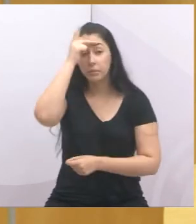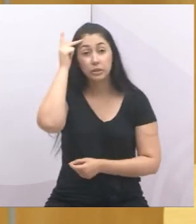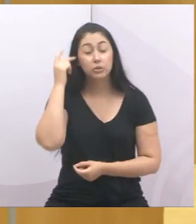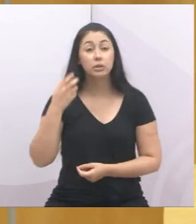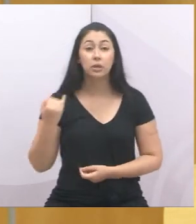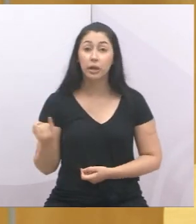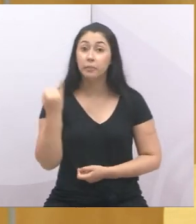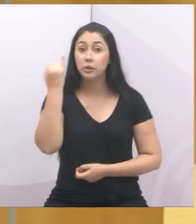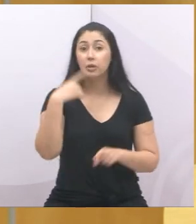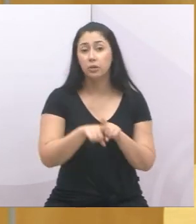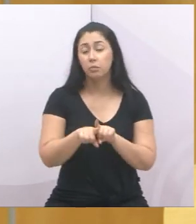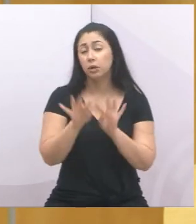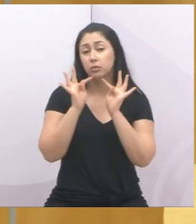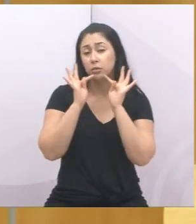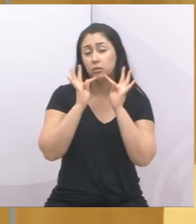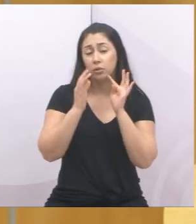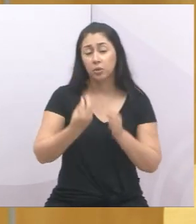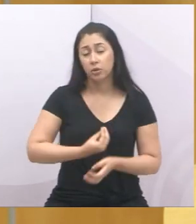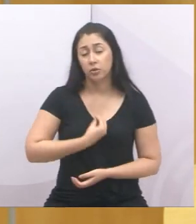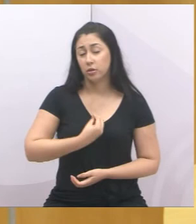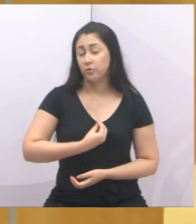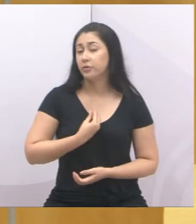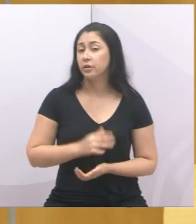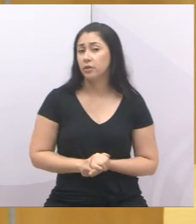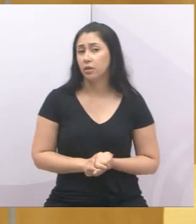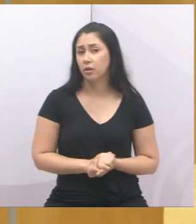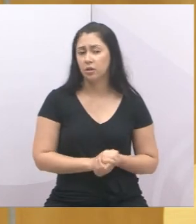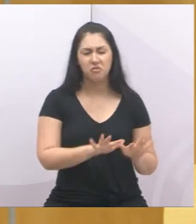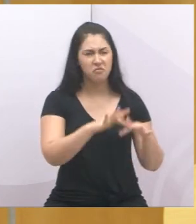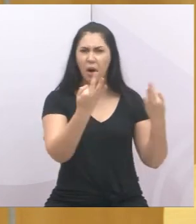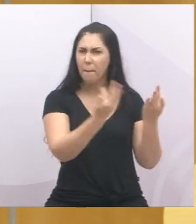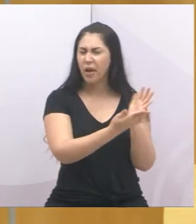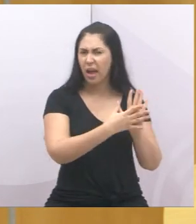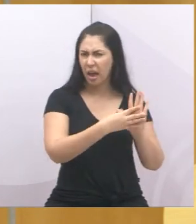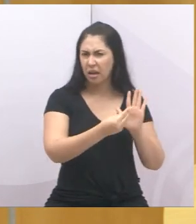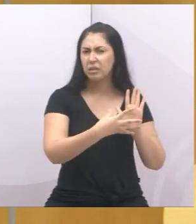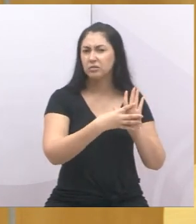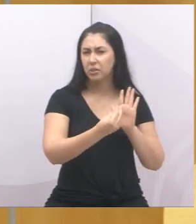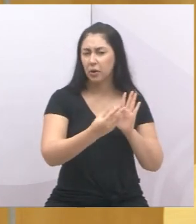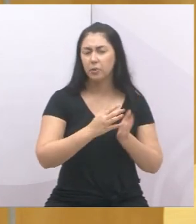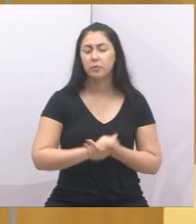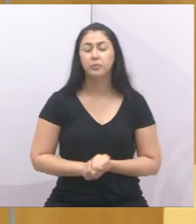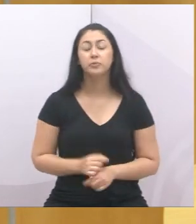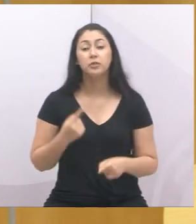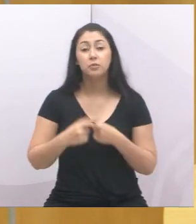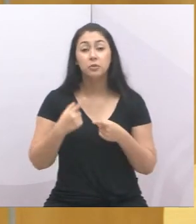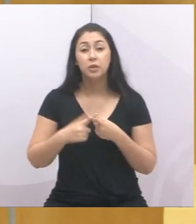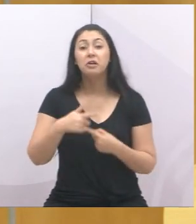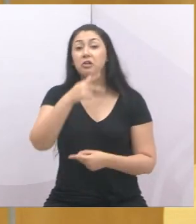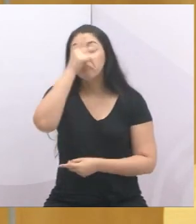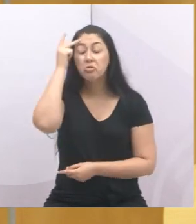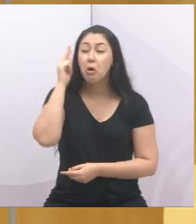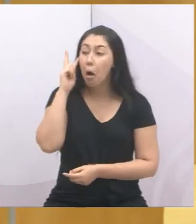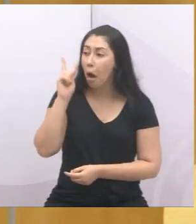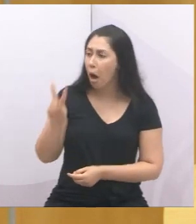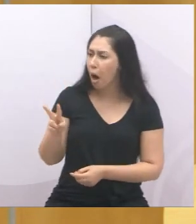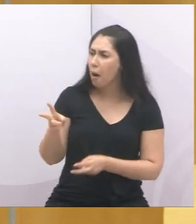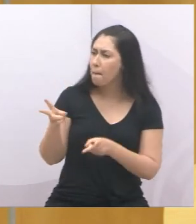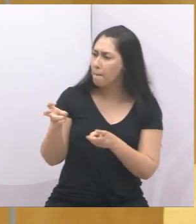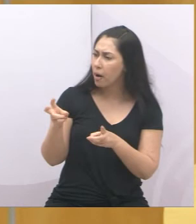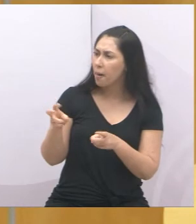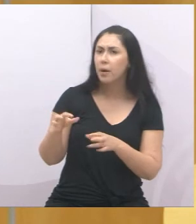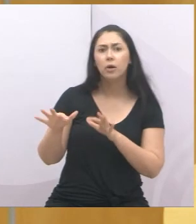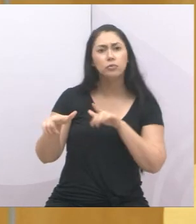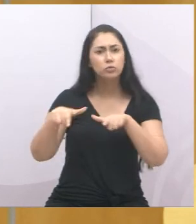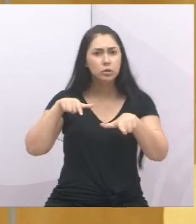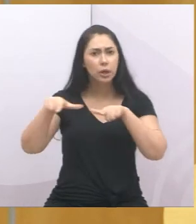de testemunho de vida, importantes de exemplo na família, importantes porque foram reconhecidos o seu trabalho na